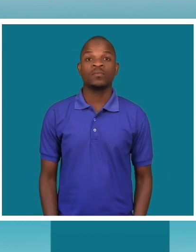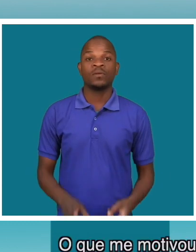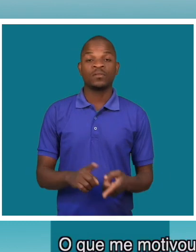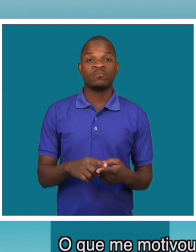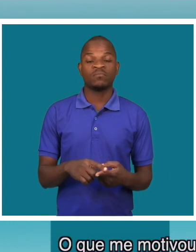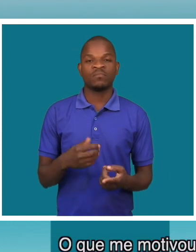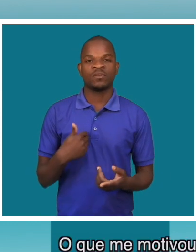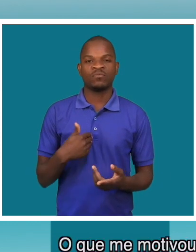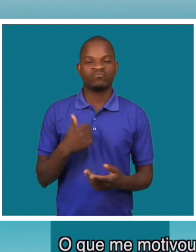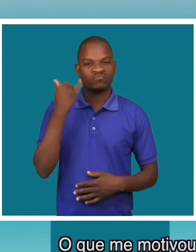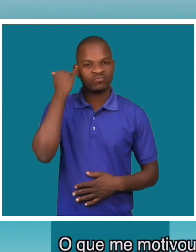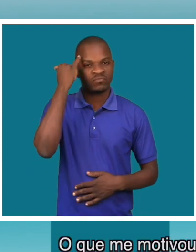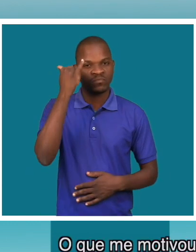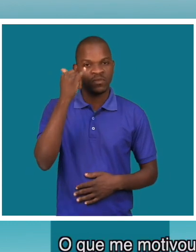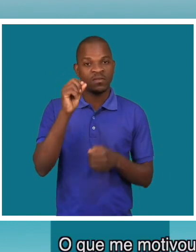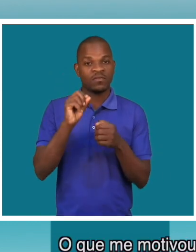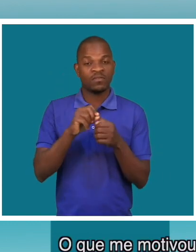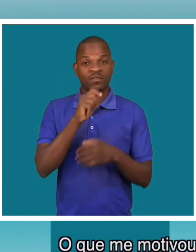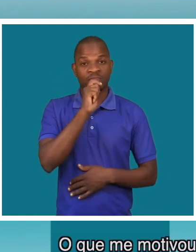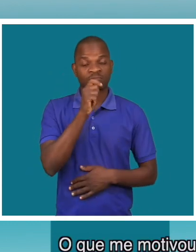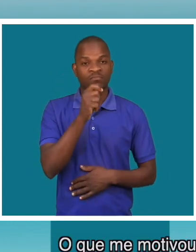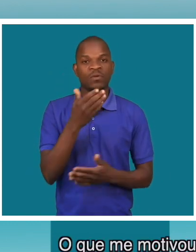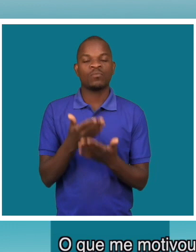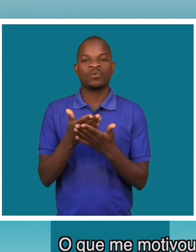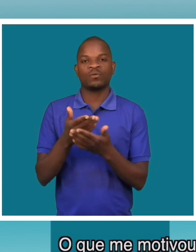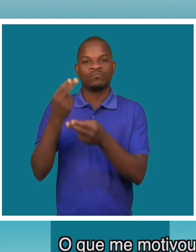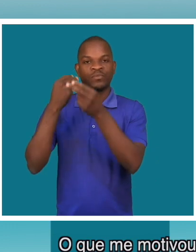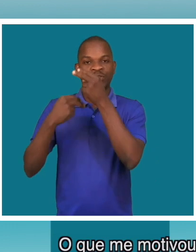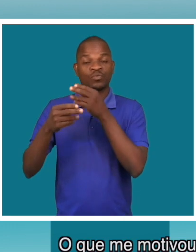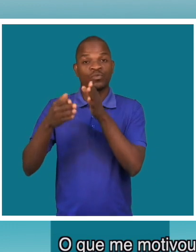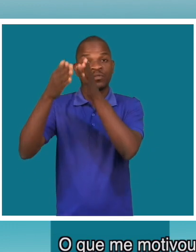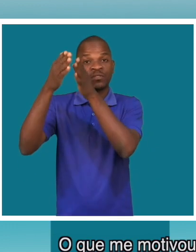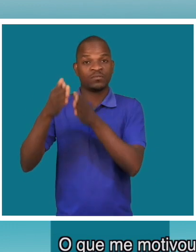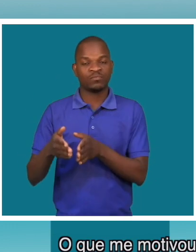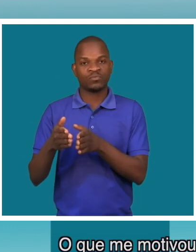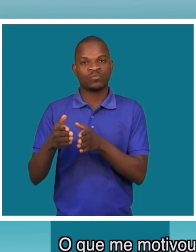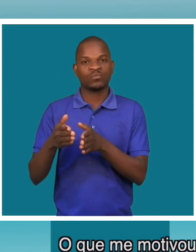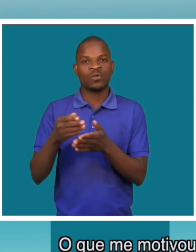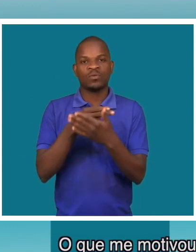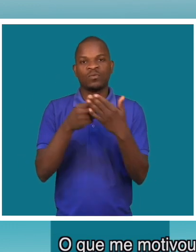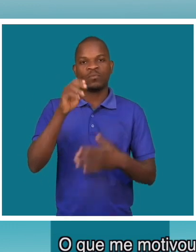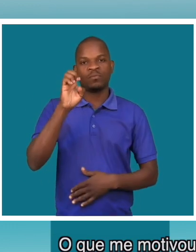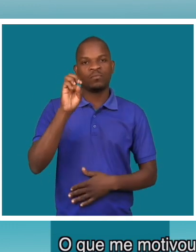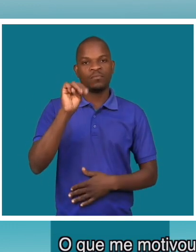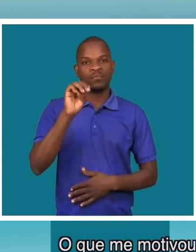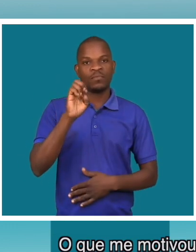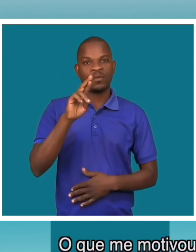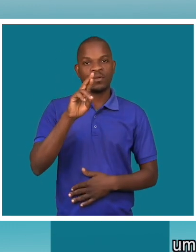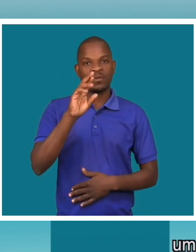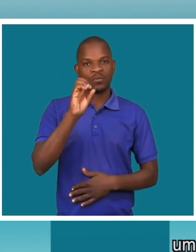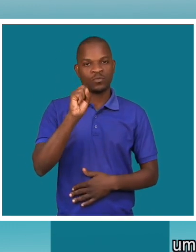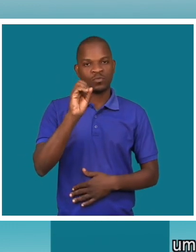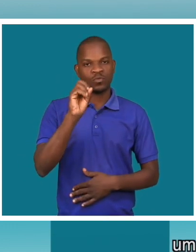O que motivou primeiro foi a história da própria personagem que eu trazia, que é a personagem do Emerson Chiluvec,